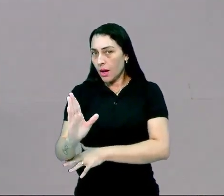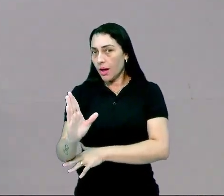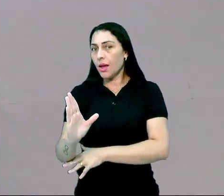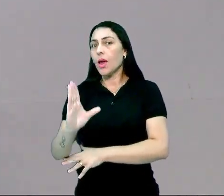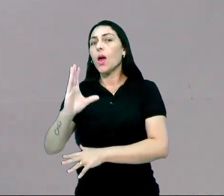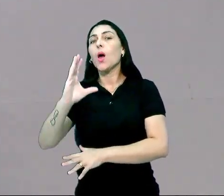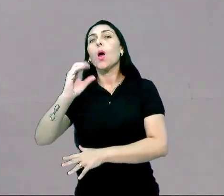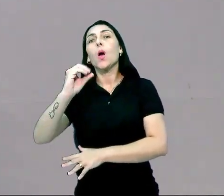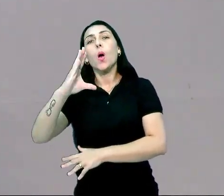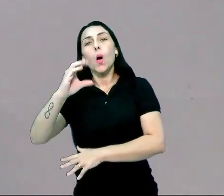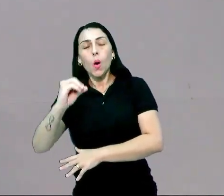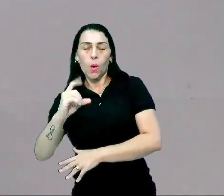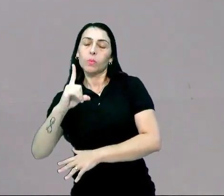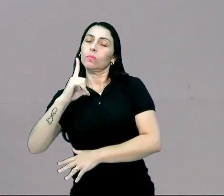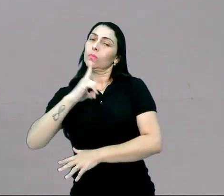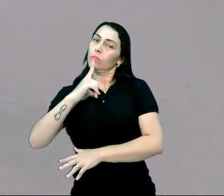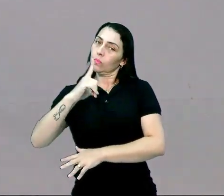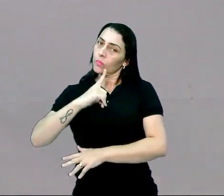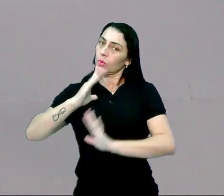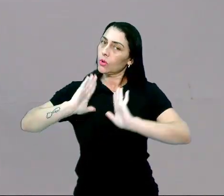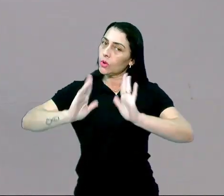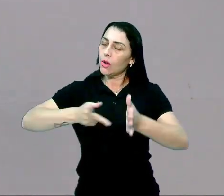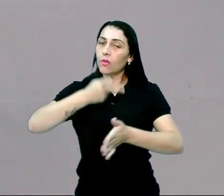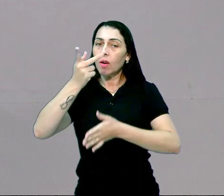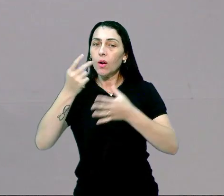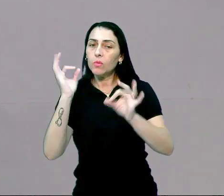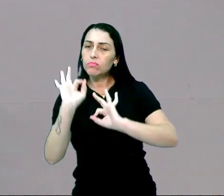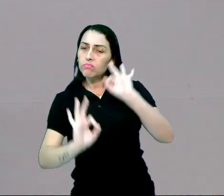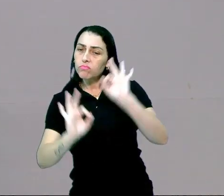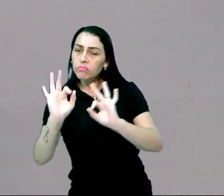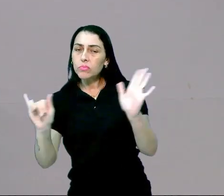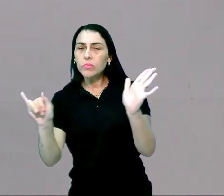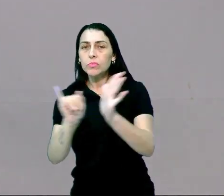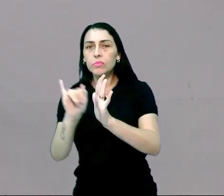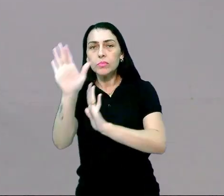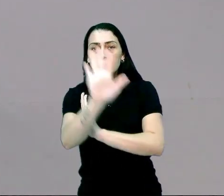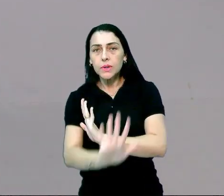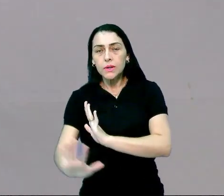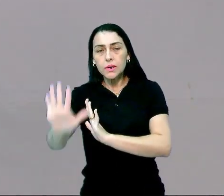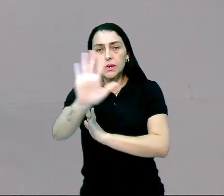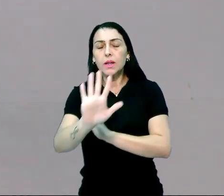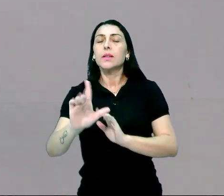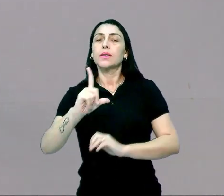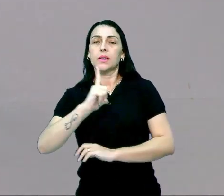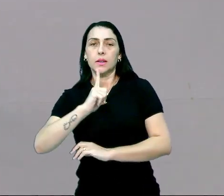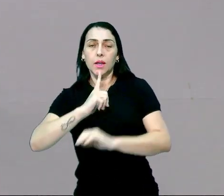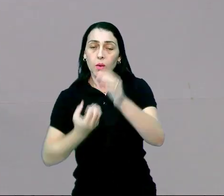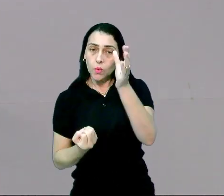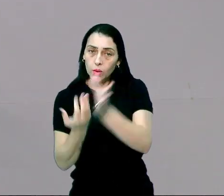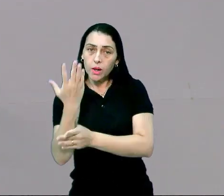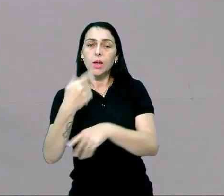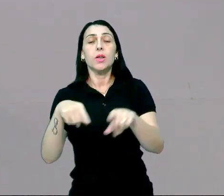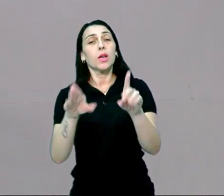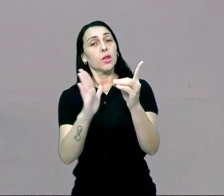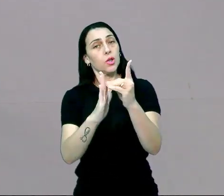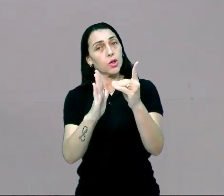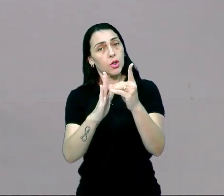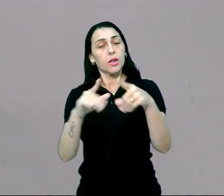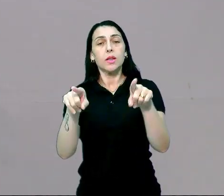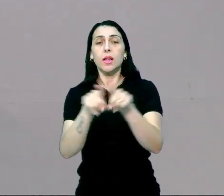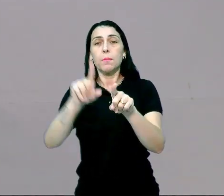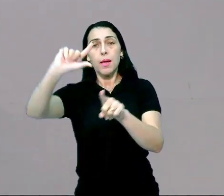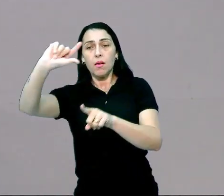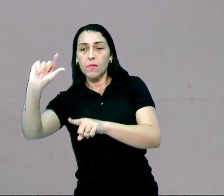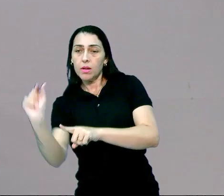amor. Coco. A gente já falou da construção identitária nacional, que ela tem origem tanto indígena